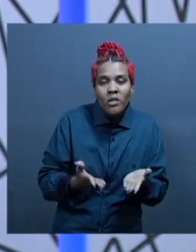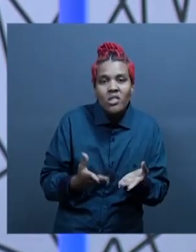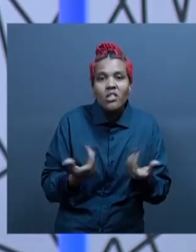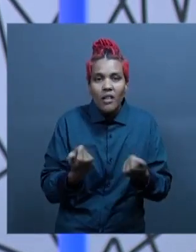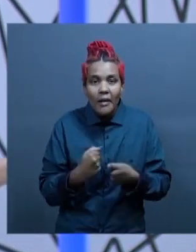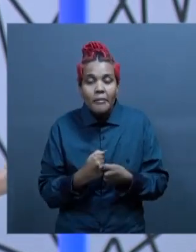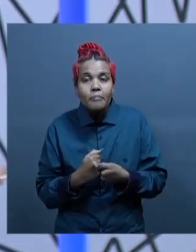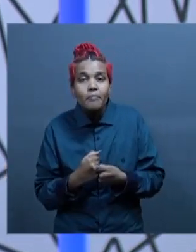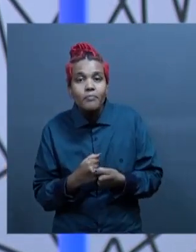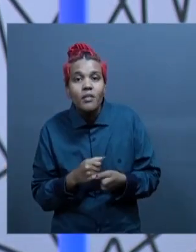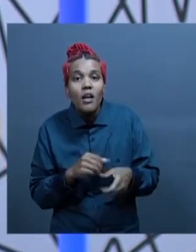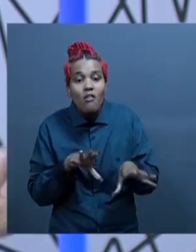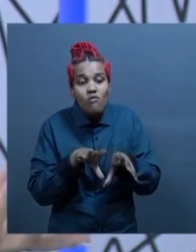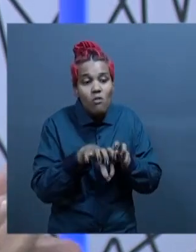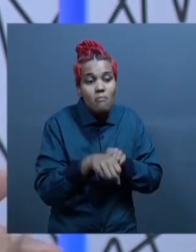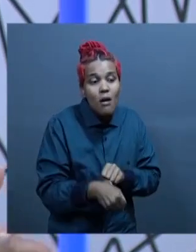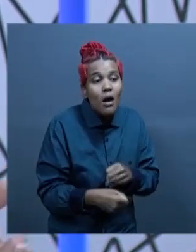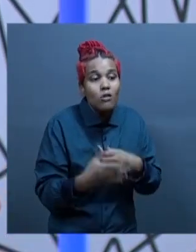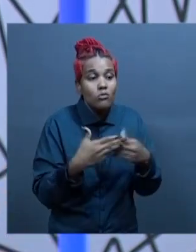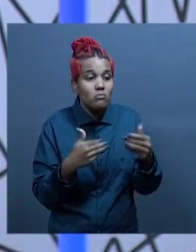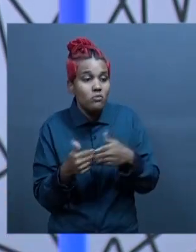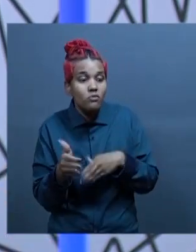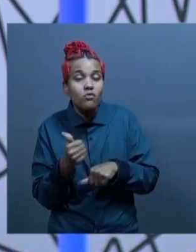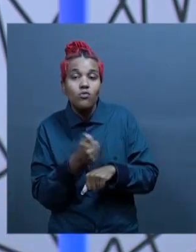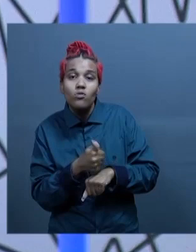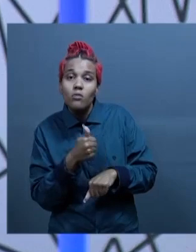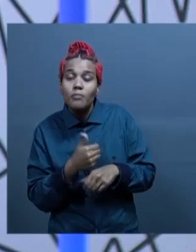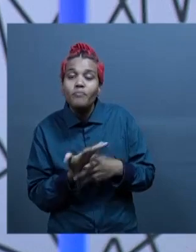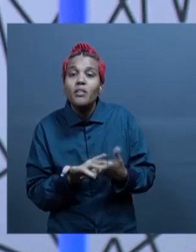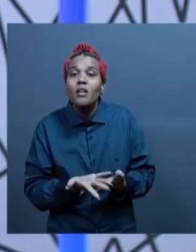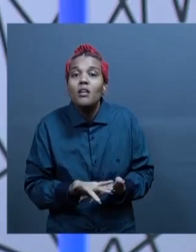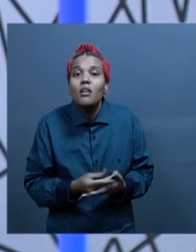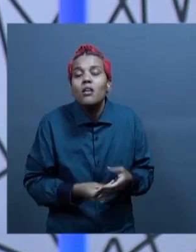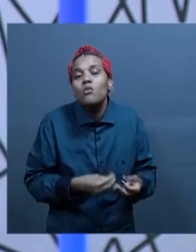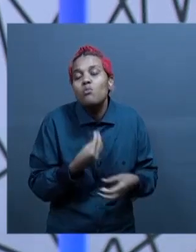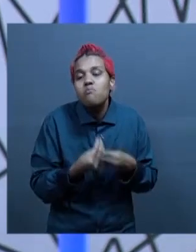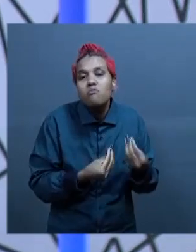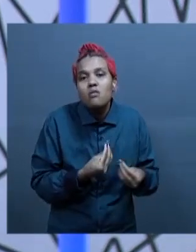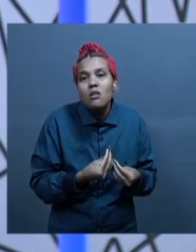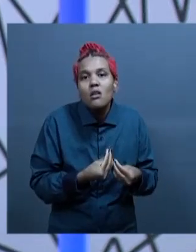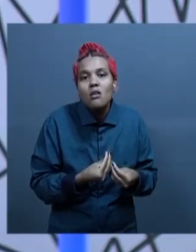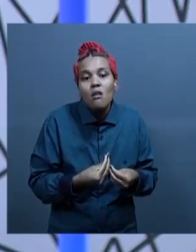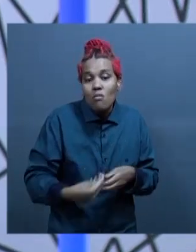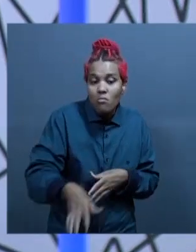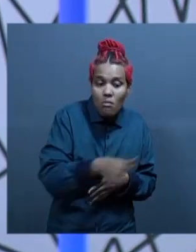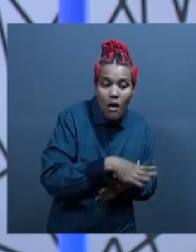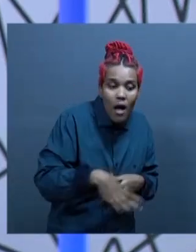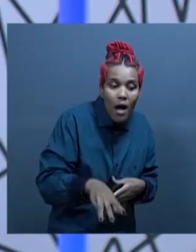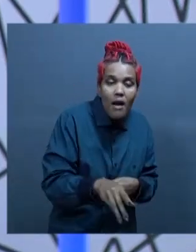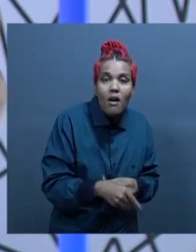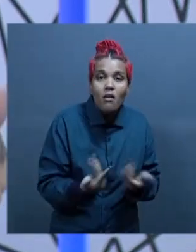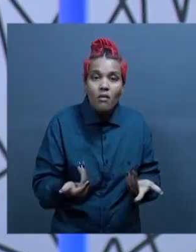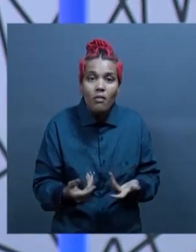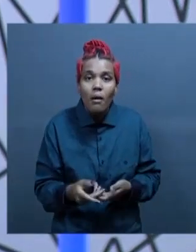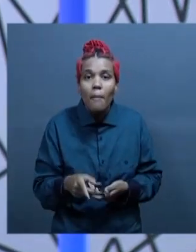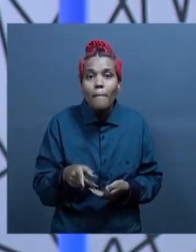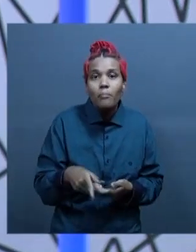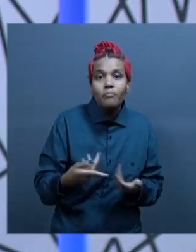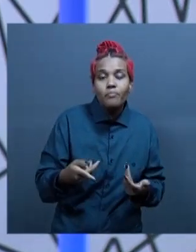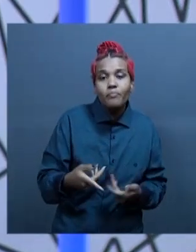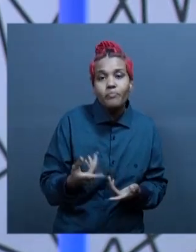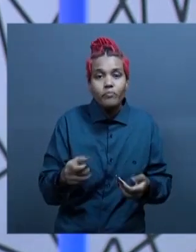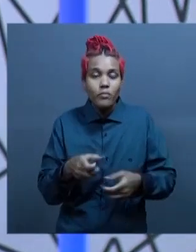alunos formados os profissionais às vezes nem com formação acadêmica na publicidade na propaganda estão jornalistas